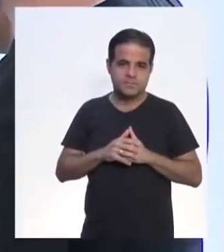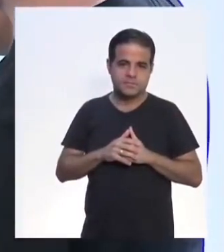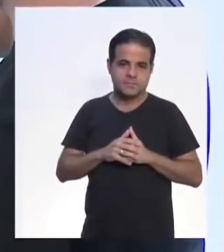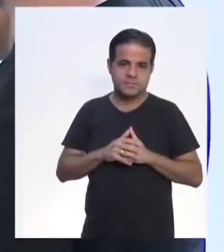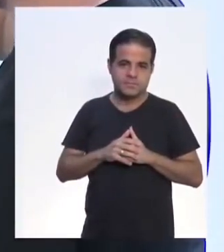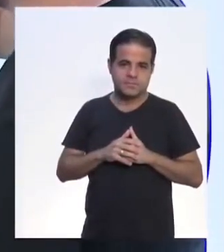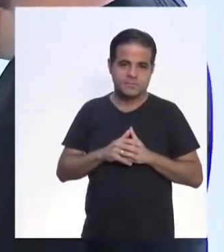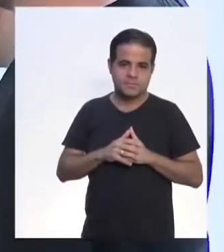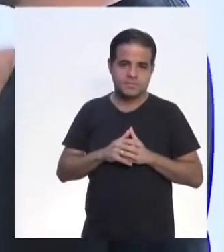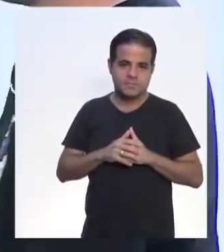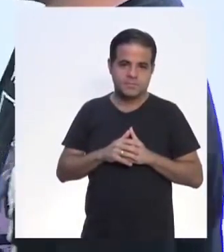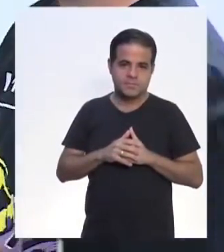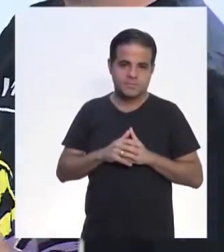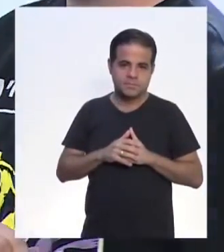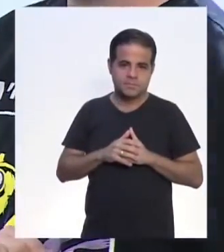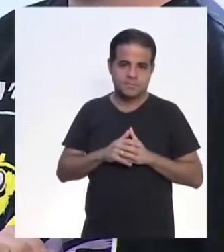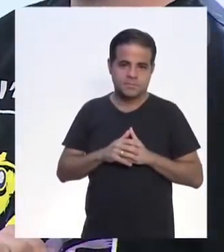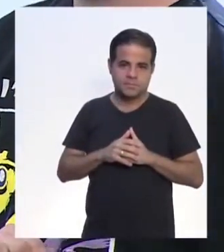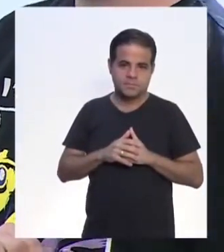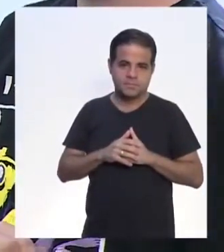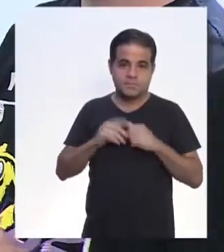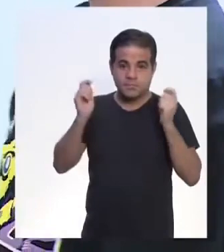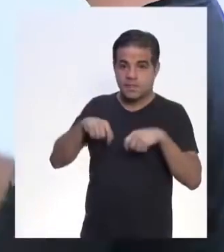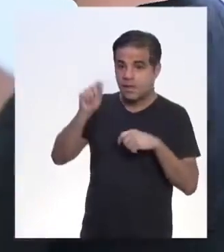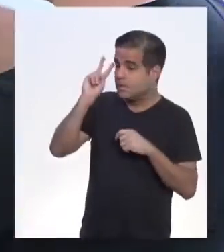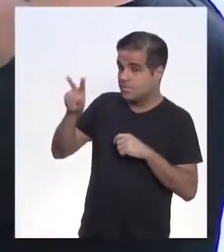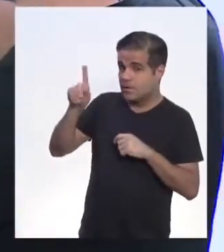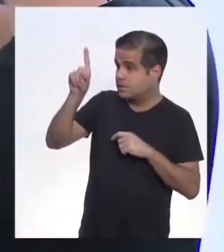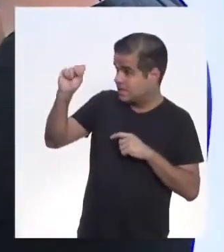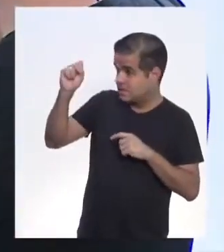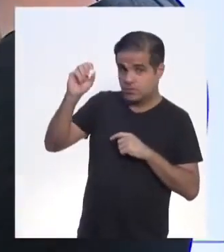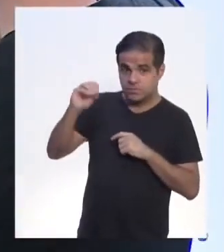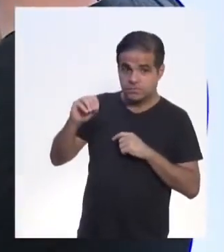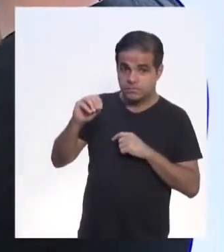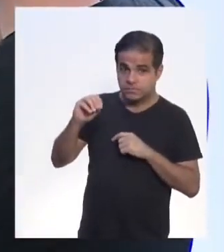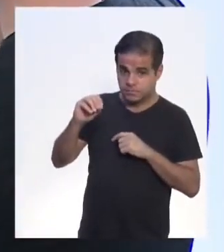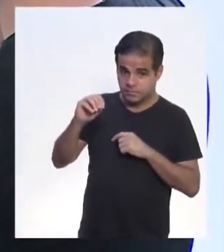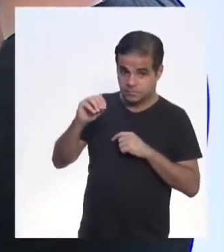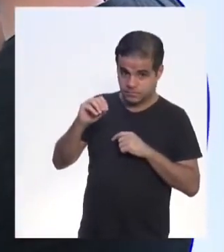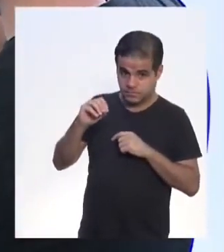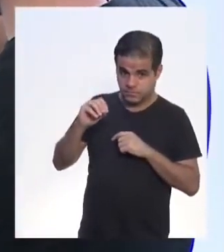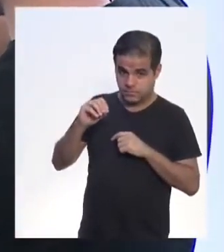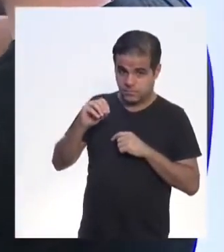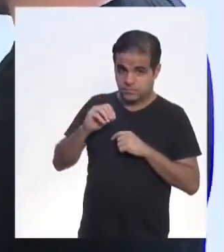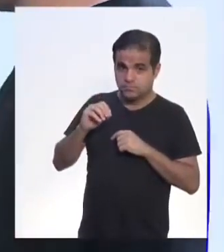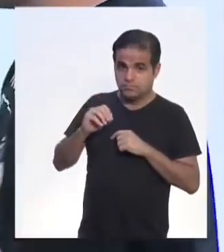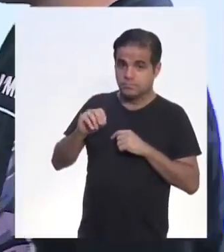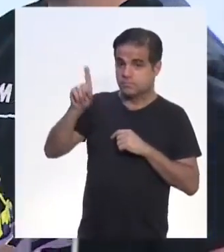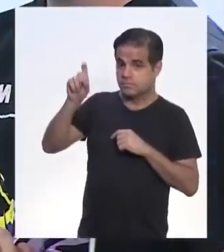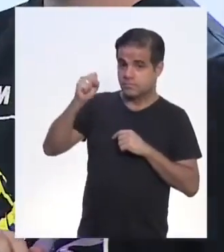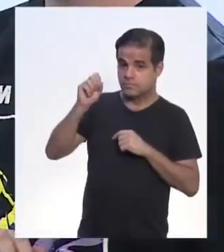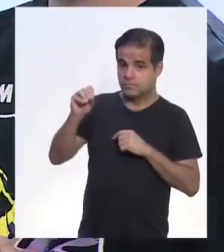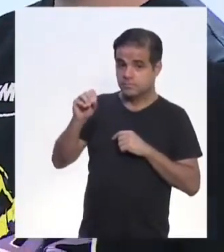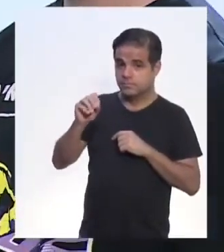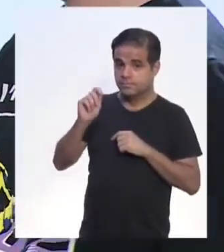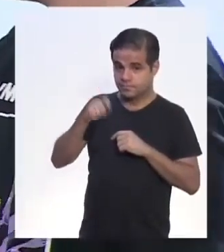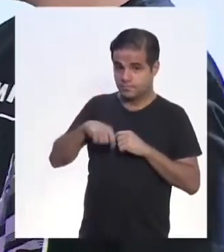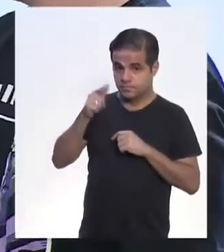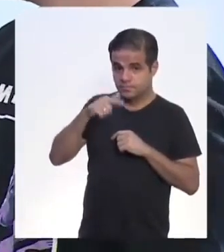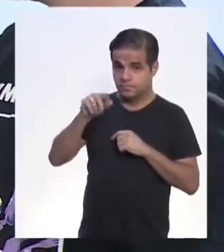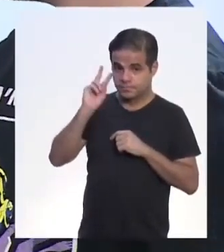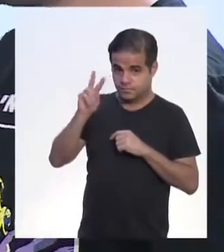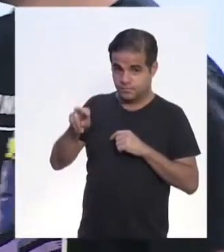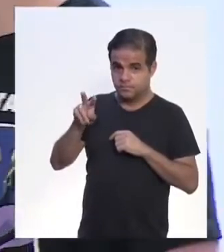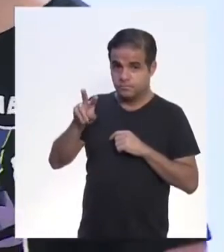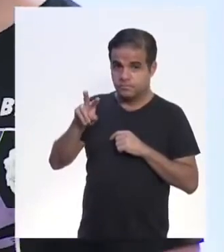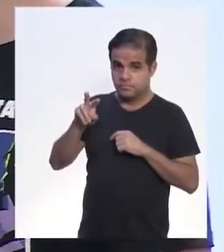seria se desse para dar... Ah, conseguiu? Aqui Legal. dá para ver, ó. Seria o ângulo de... Deixa eu tentar fazer assim, ó. Conseguem ver? Aqui é um